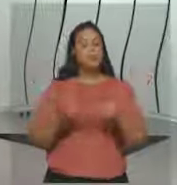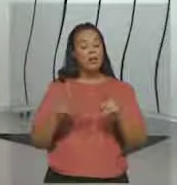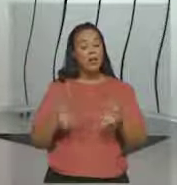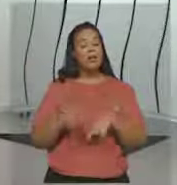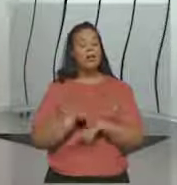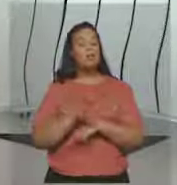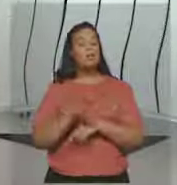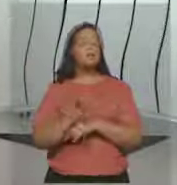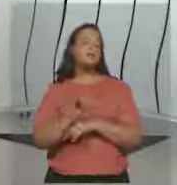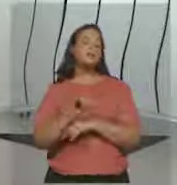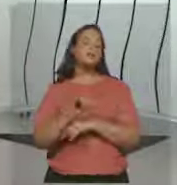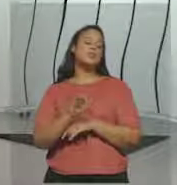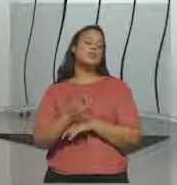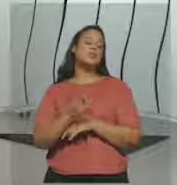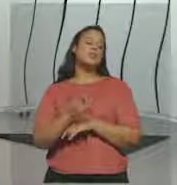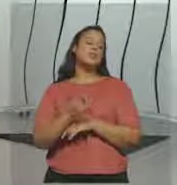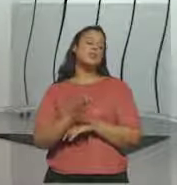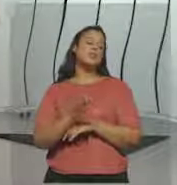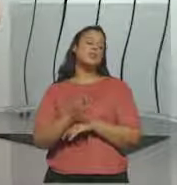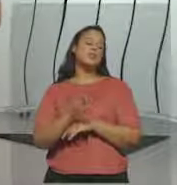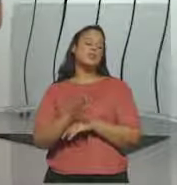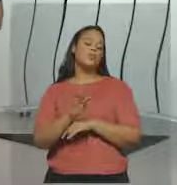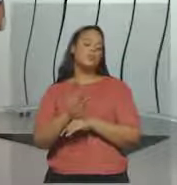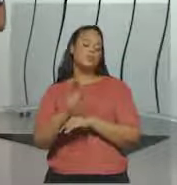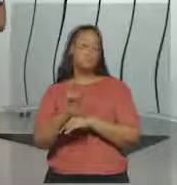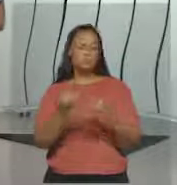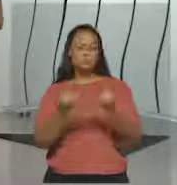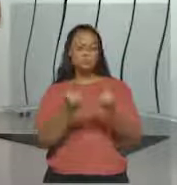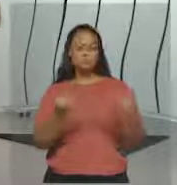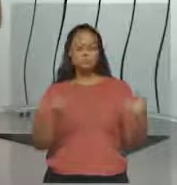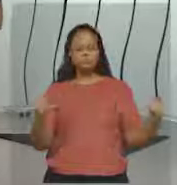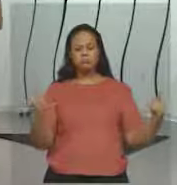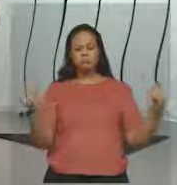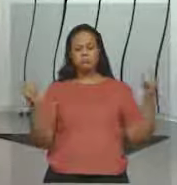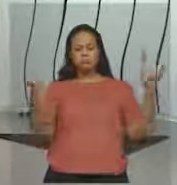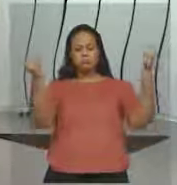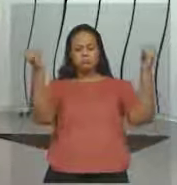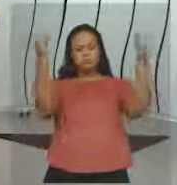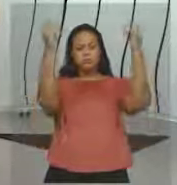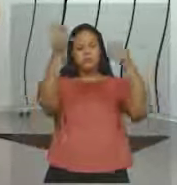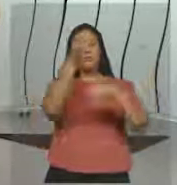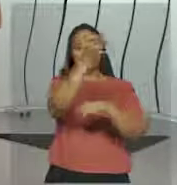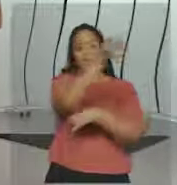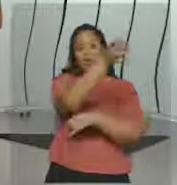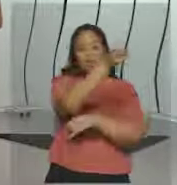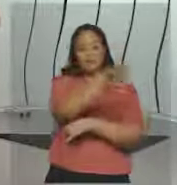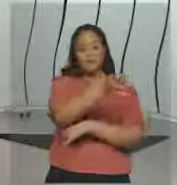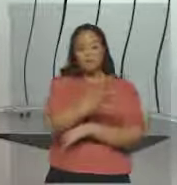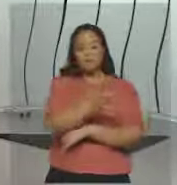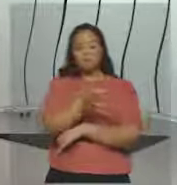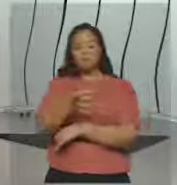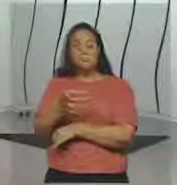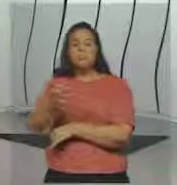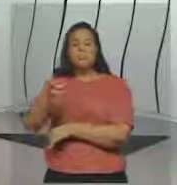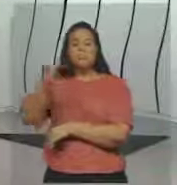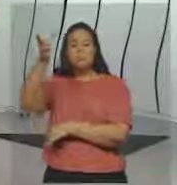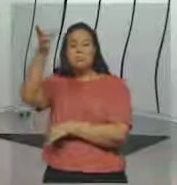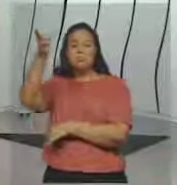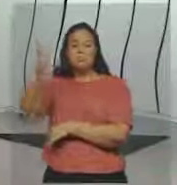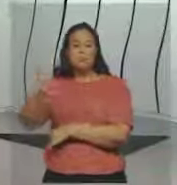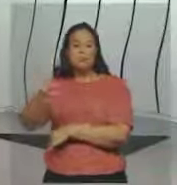circuito elétrico simples, mostrando aí alguns componentes. O gerador, condutor, resistência e um